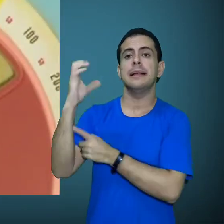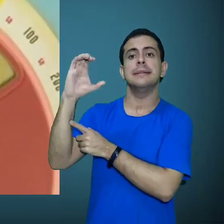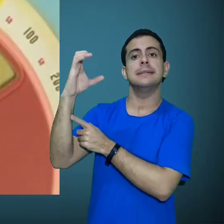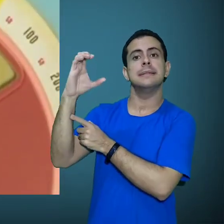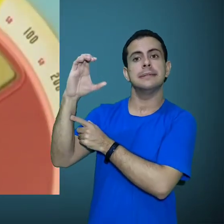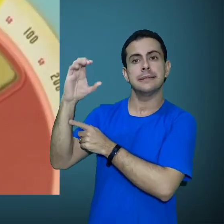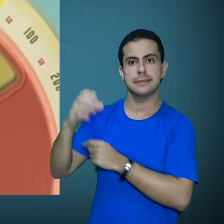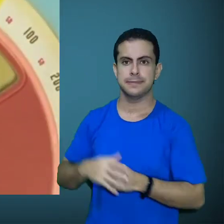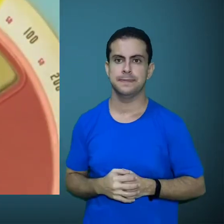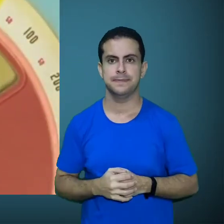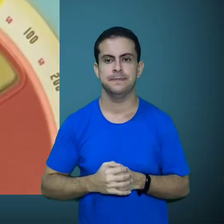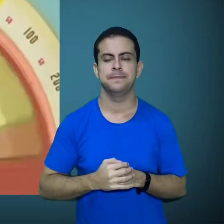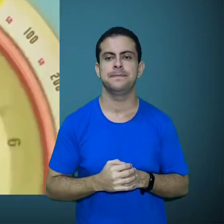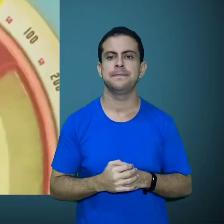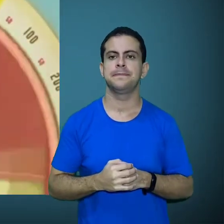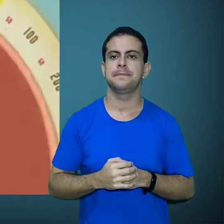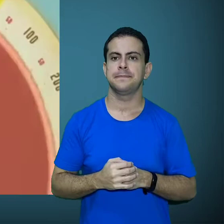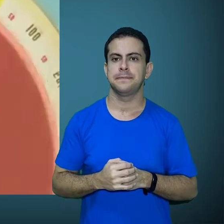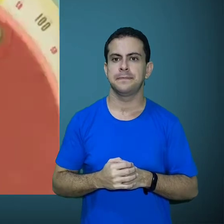A ciência.